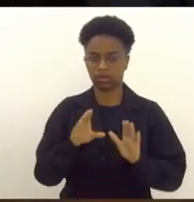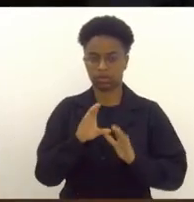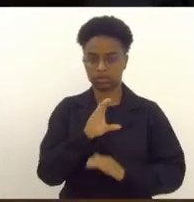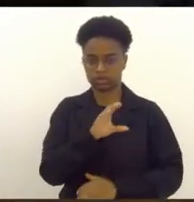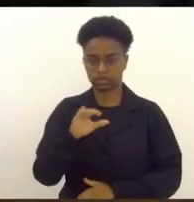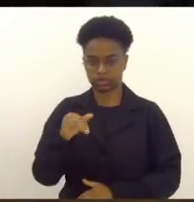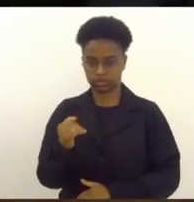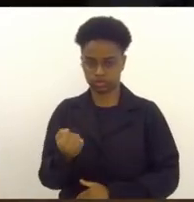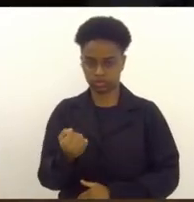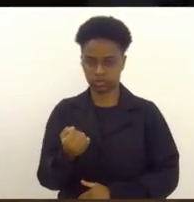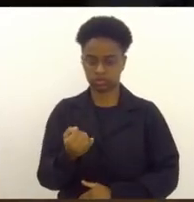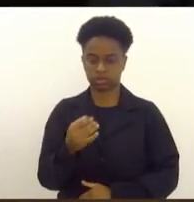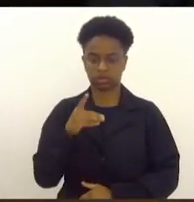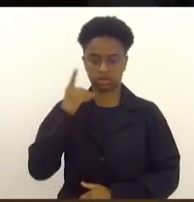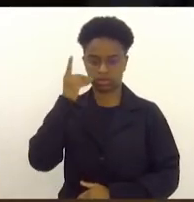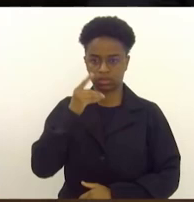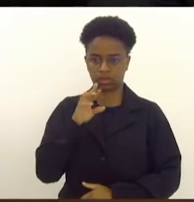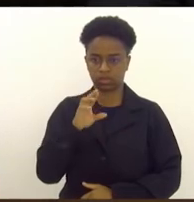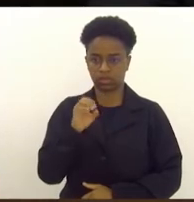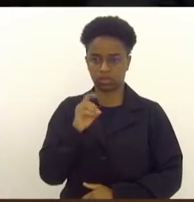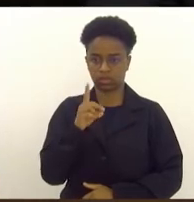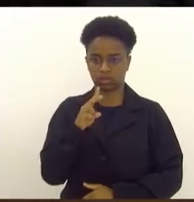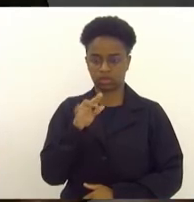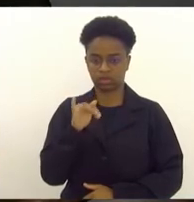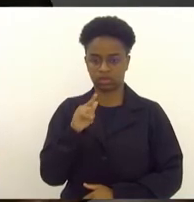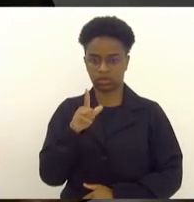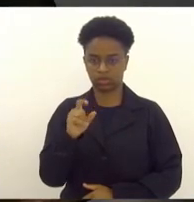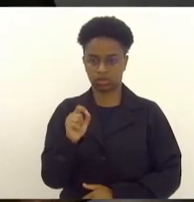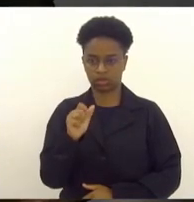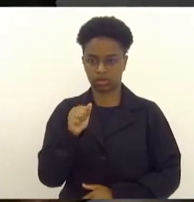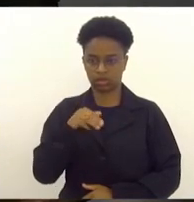constituição de Justiça nosso nome Deputado Rodrigo Amorim